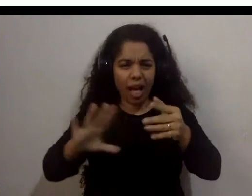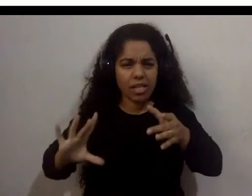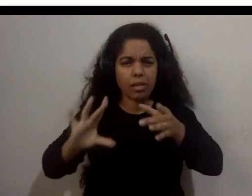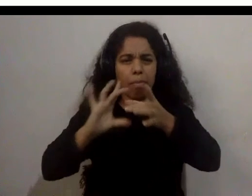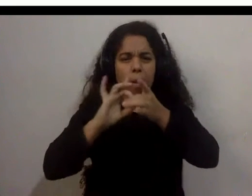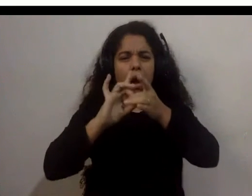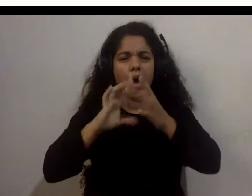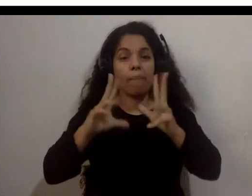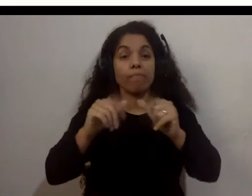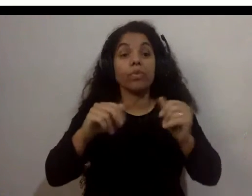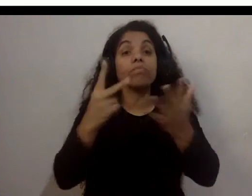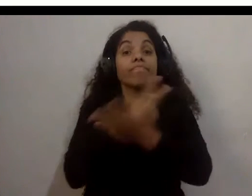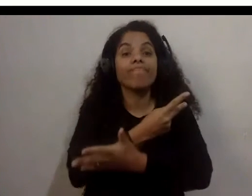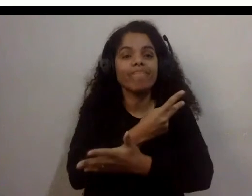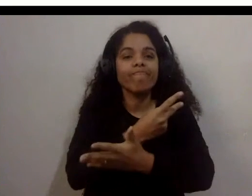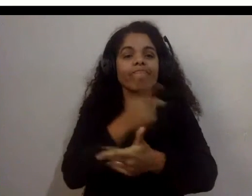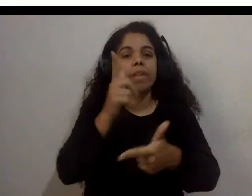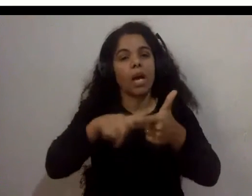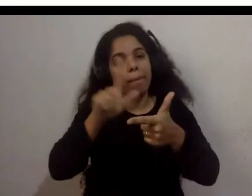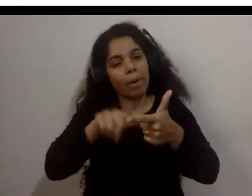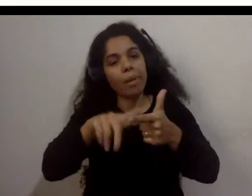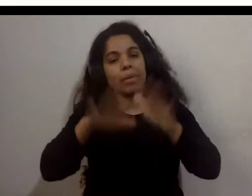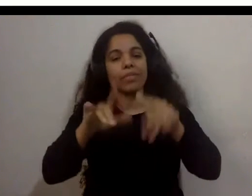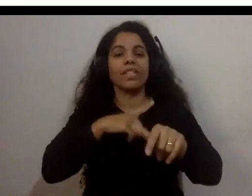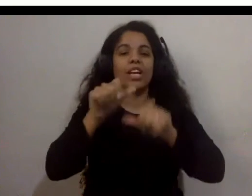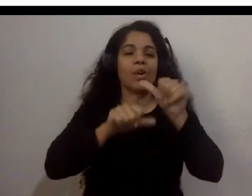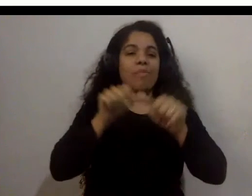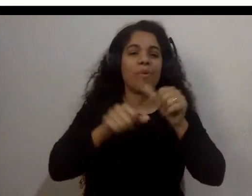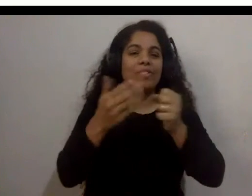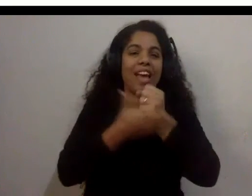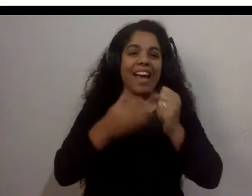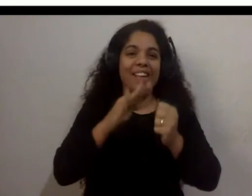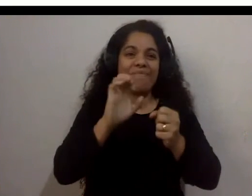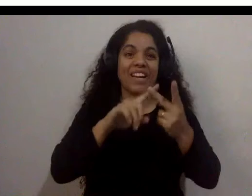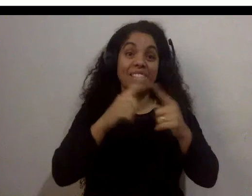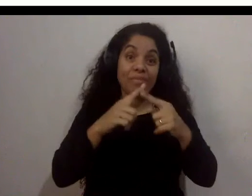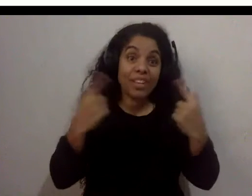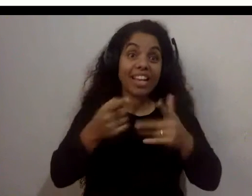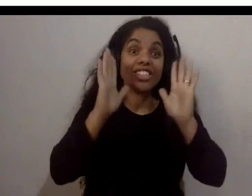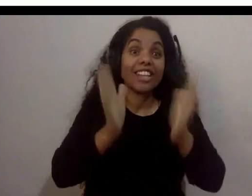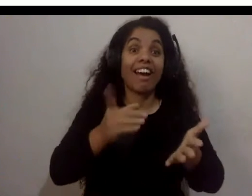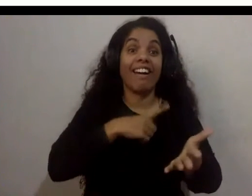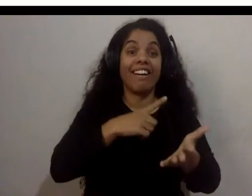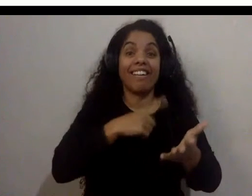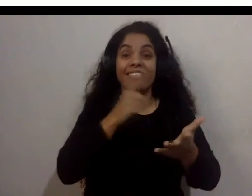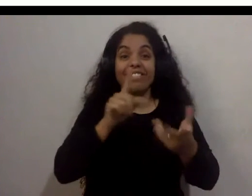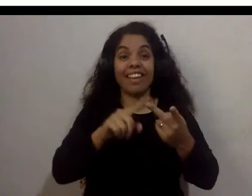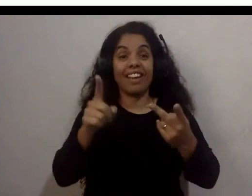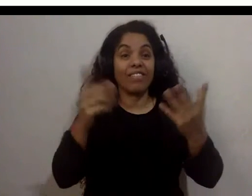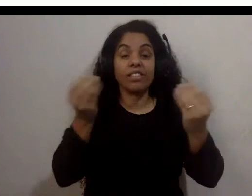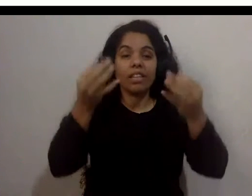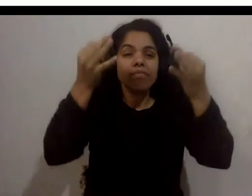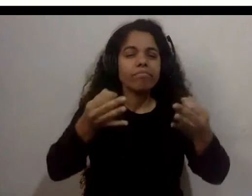conectadas, você caía no problema de às vezes ter que mudar aquela base porque ela estava já não estava